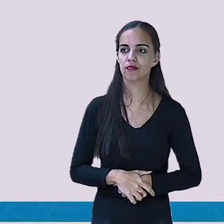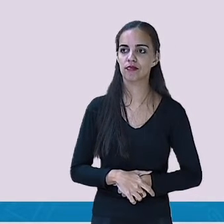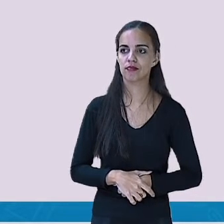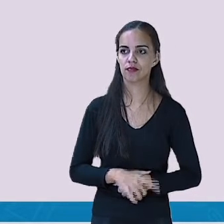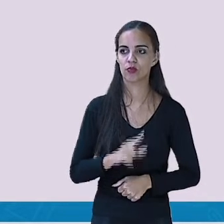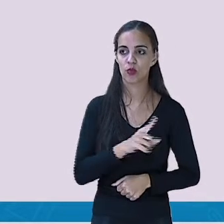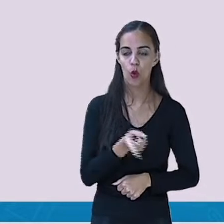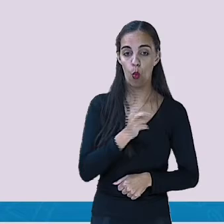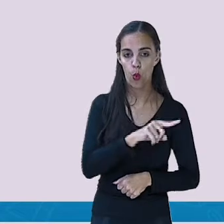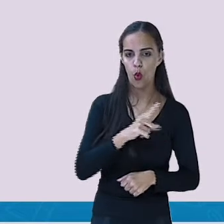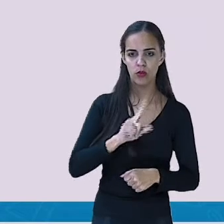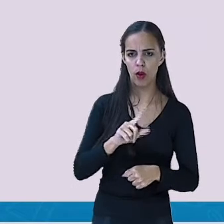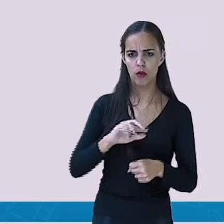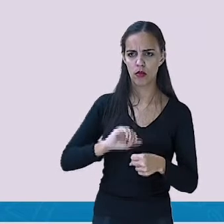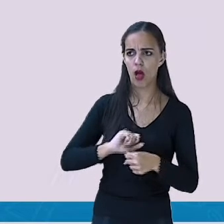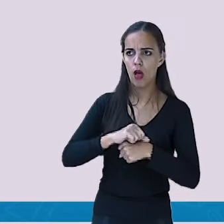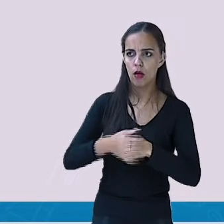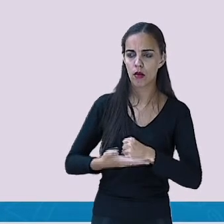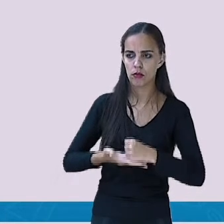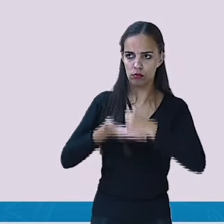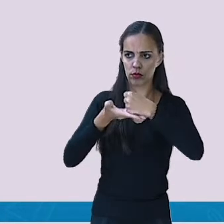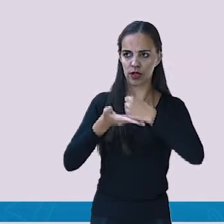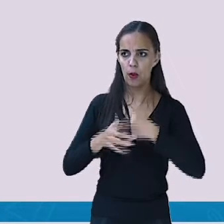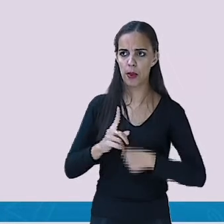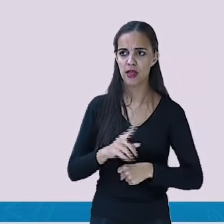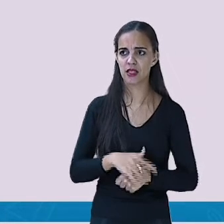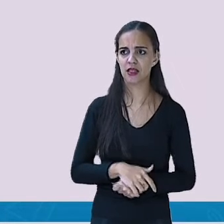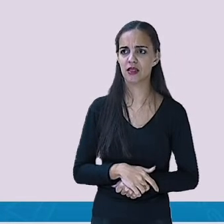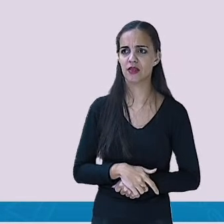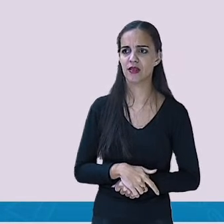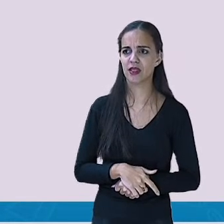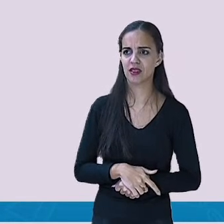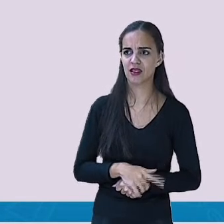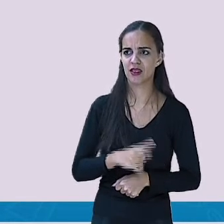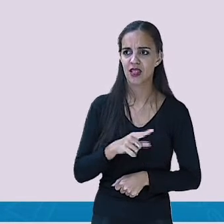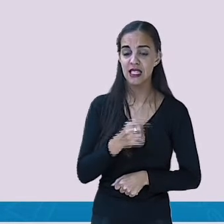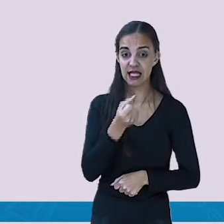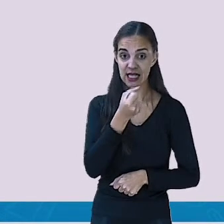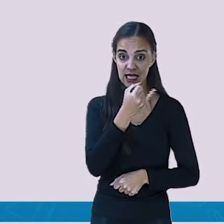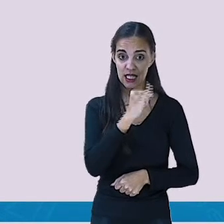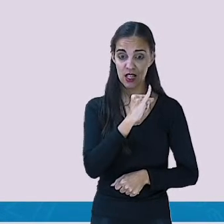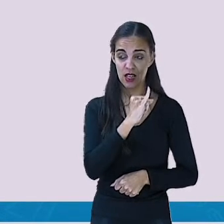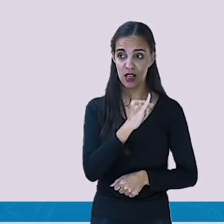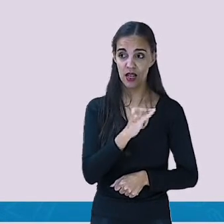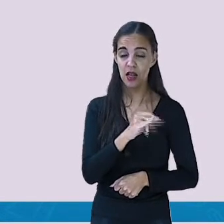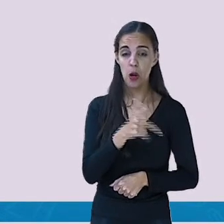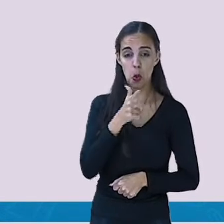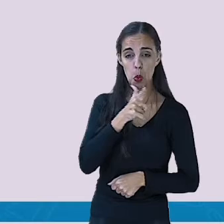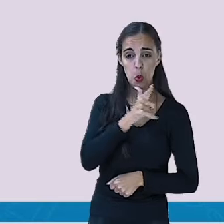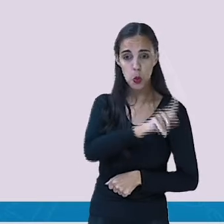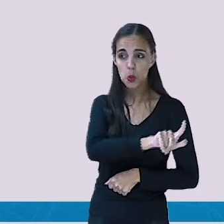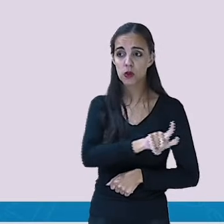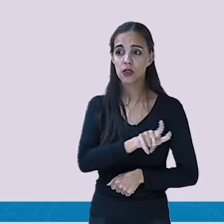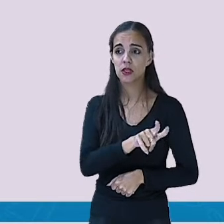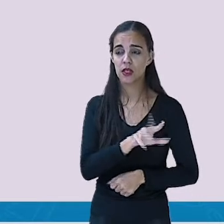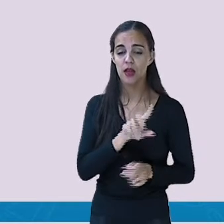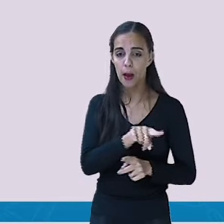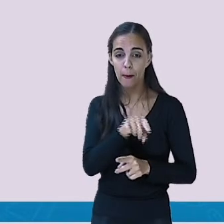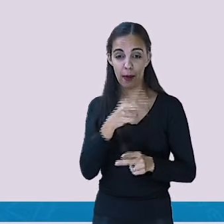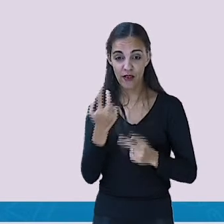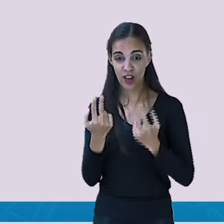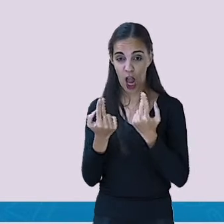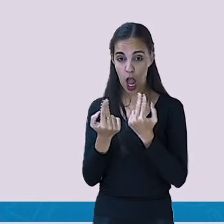é sustentável. Mas eu conseguindo recuperar este ambiente para